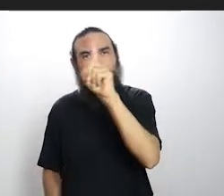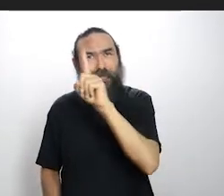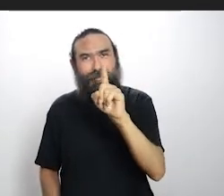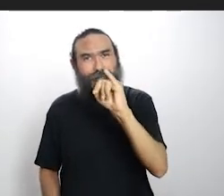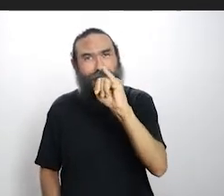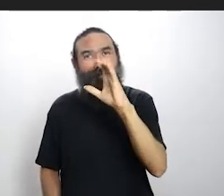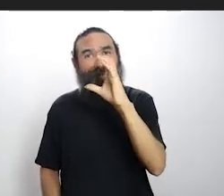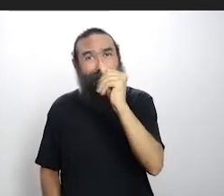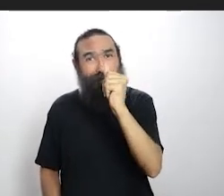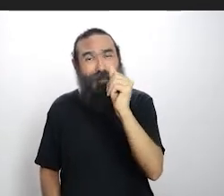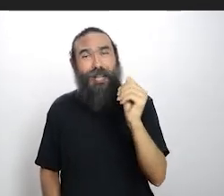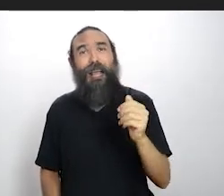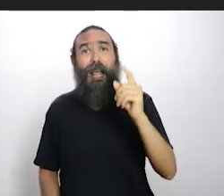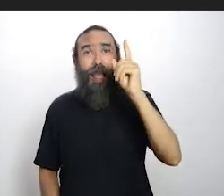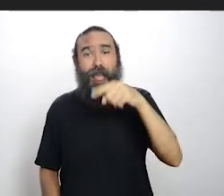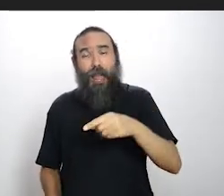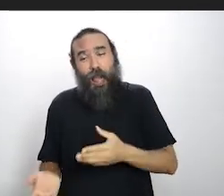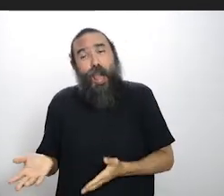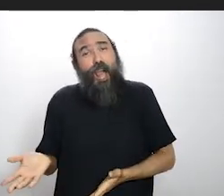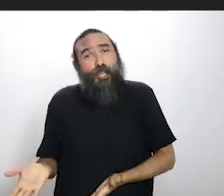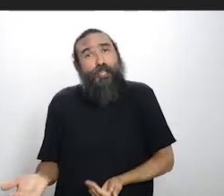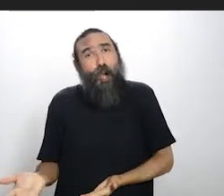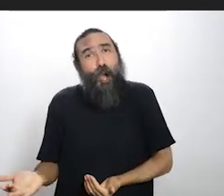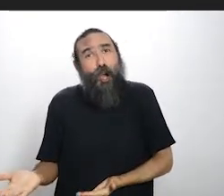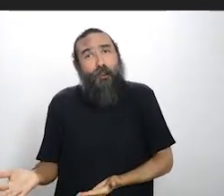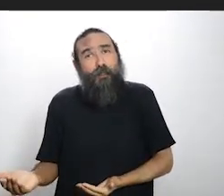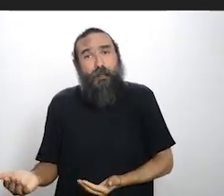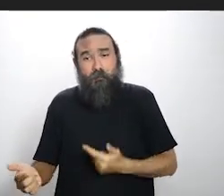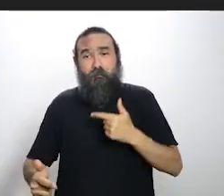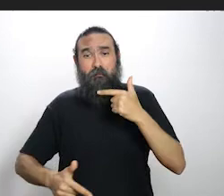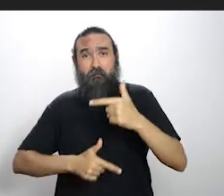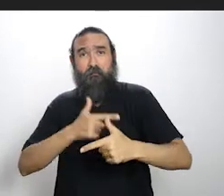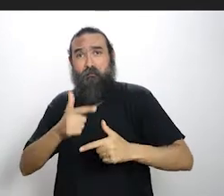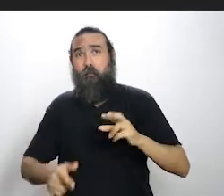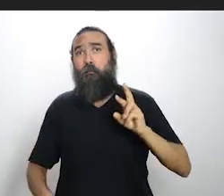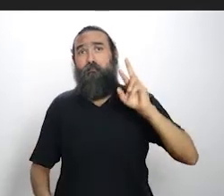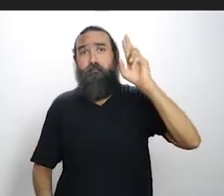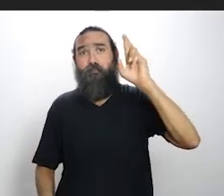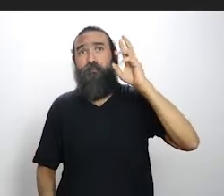dos Pretos, dos estados do Maranhão. Zica, é com você.